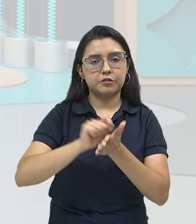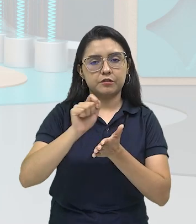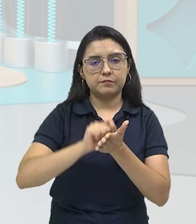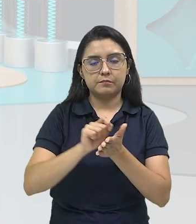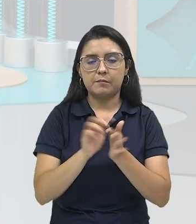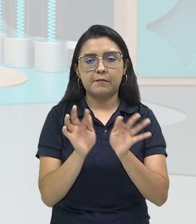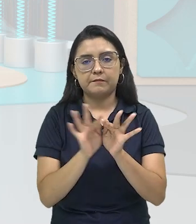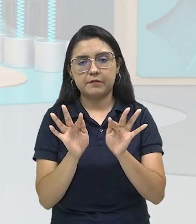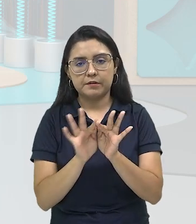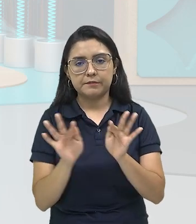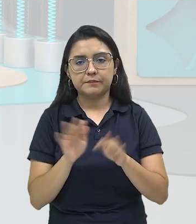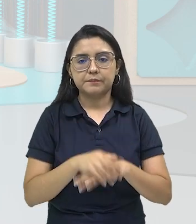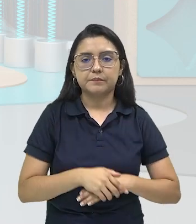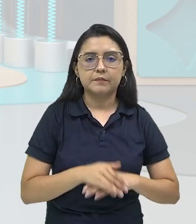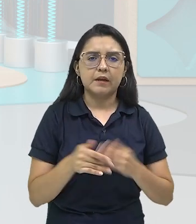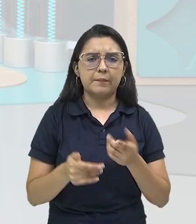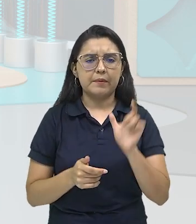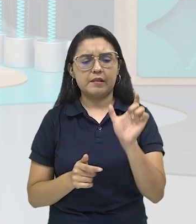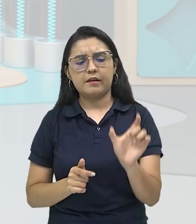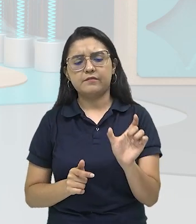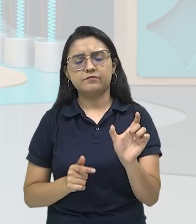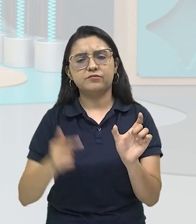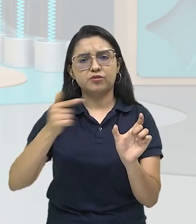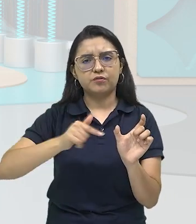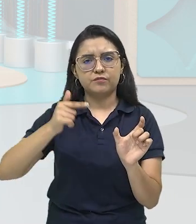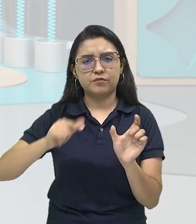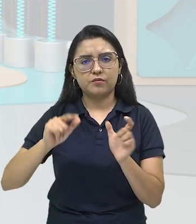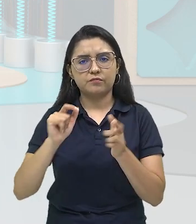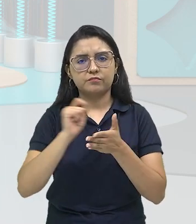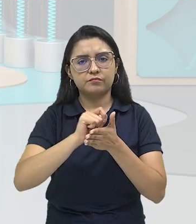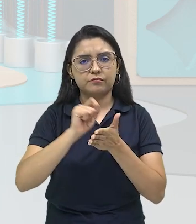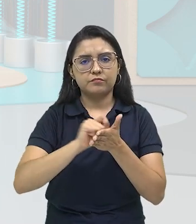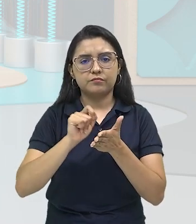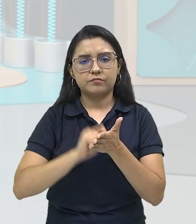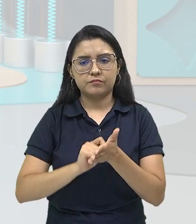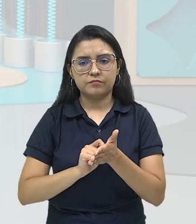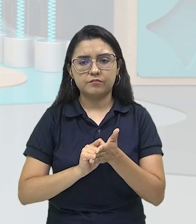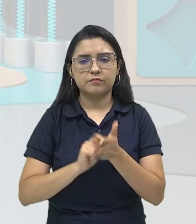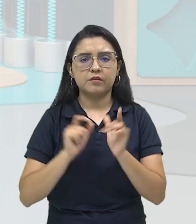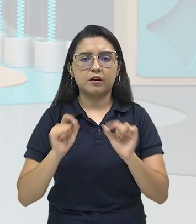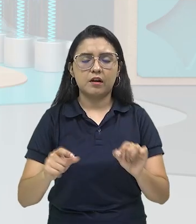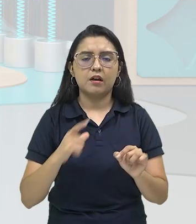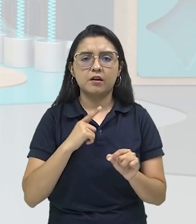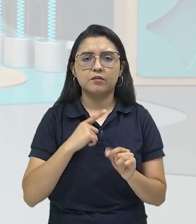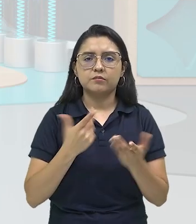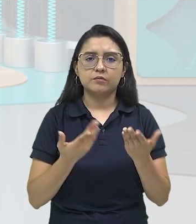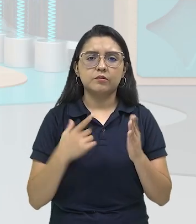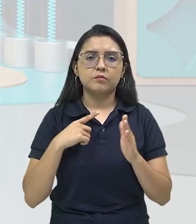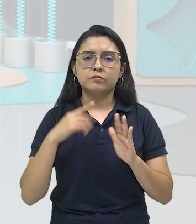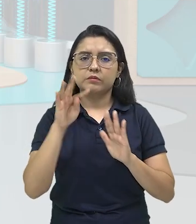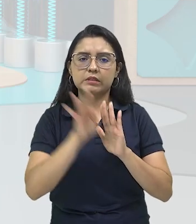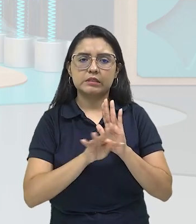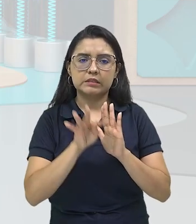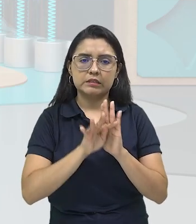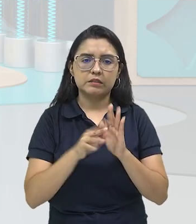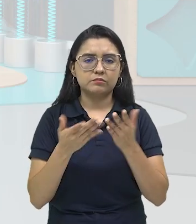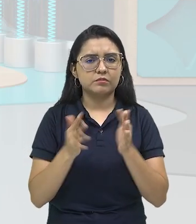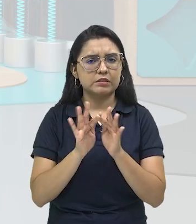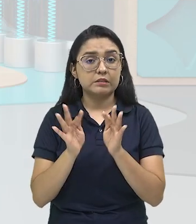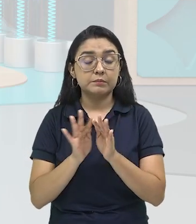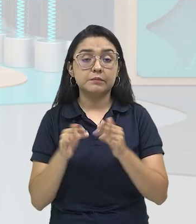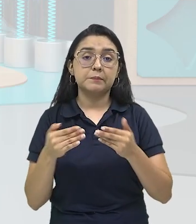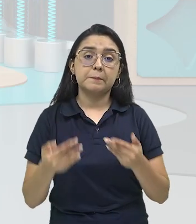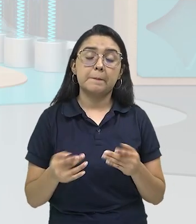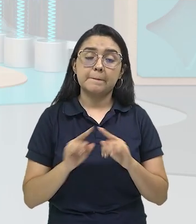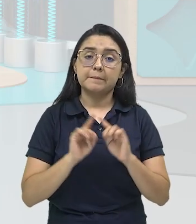uma frase, e a gente repete muito uma determinada palavra, ele fica um texto pobre, cansativo. Lógico que às vezes